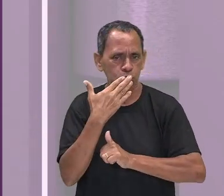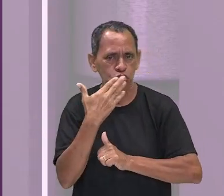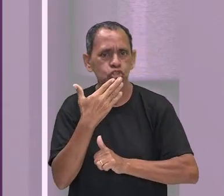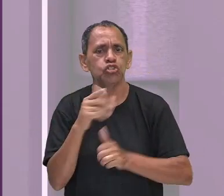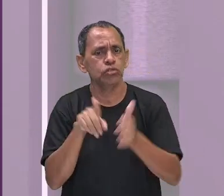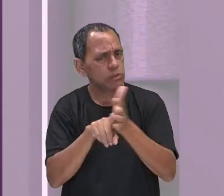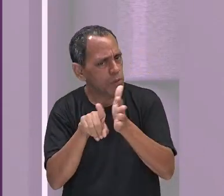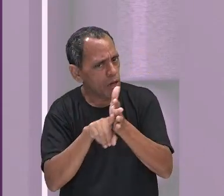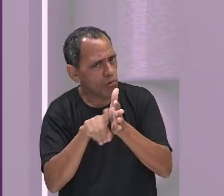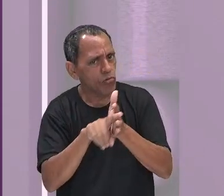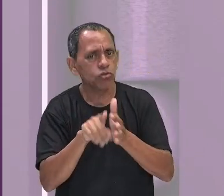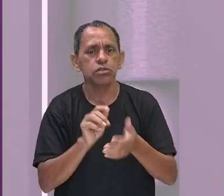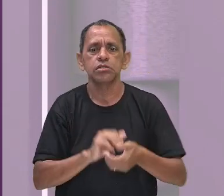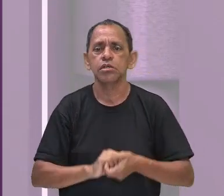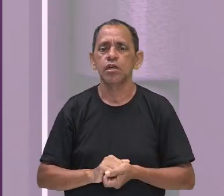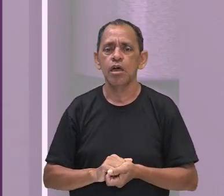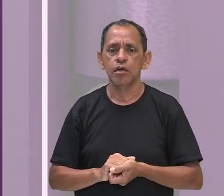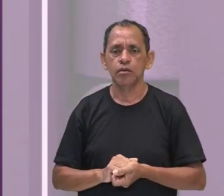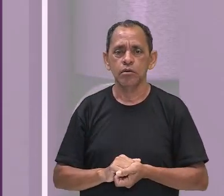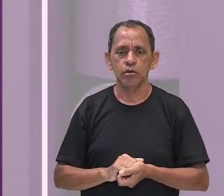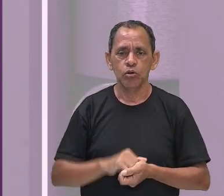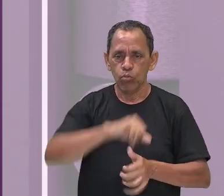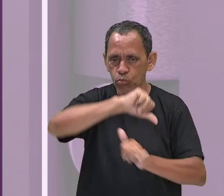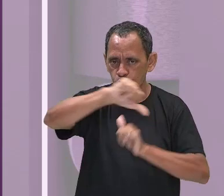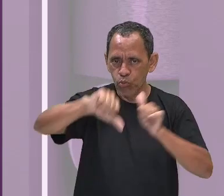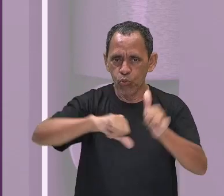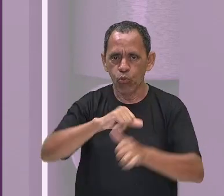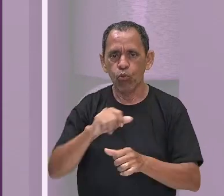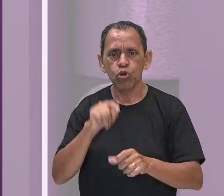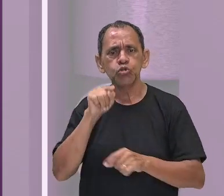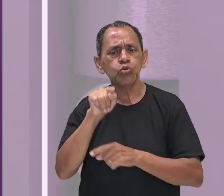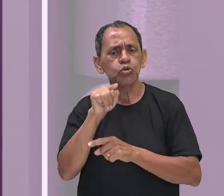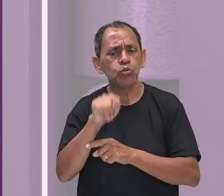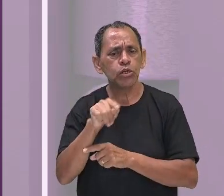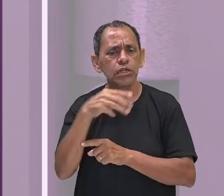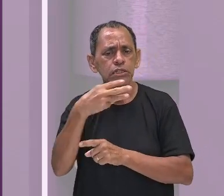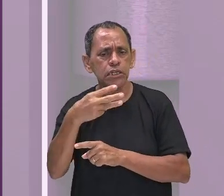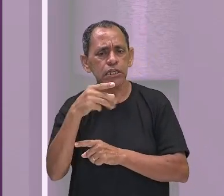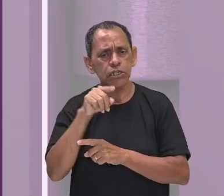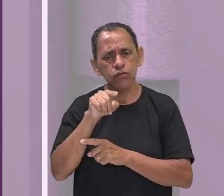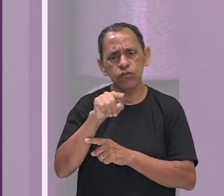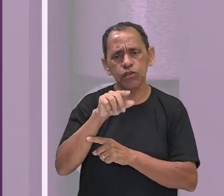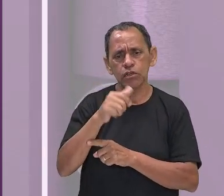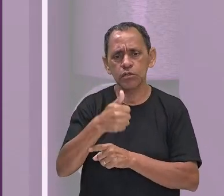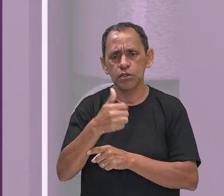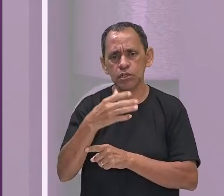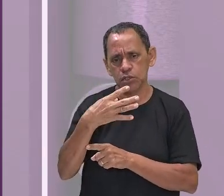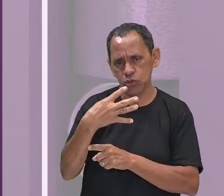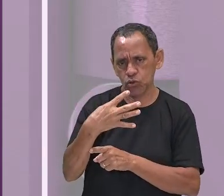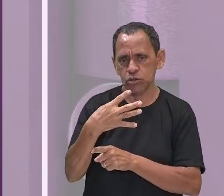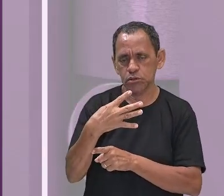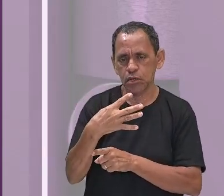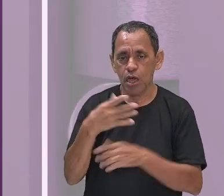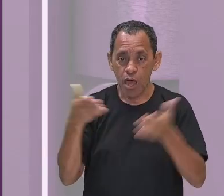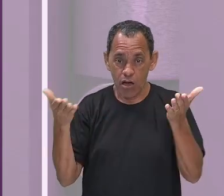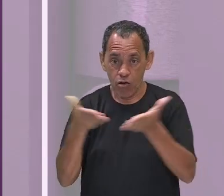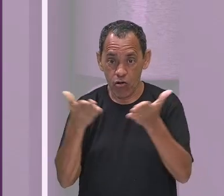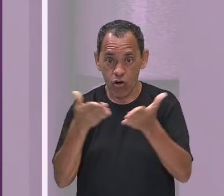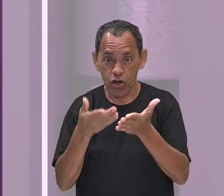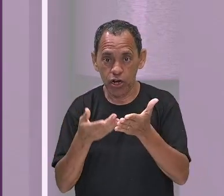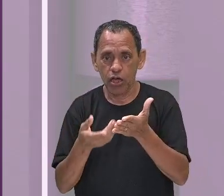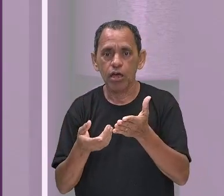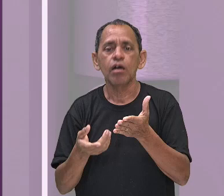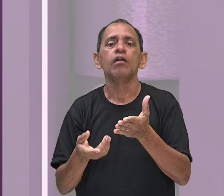a multiplicação por 3,14, tá bom? Vamos voltar aí algumas cartelas e relembrar esses elementos